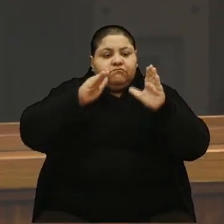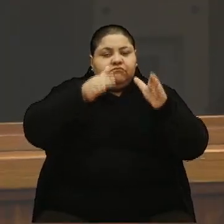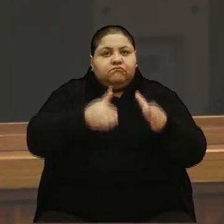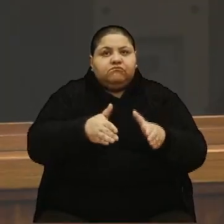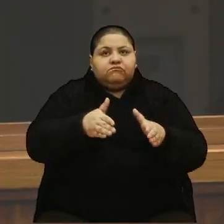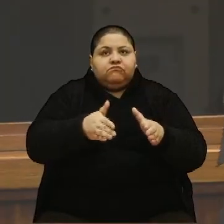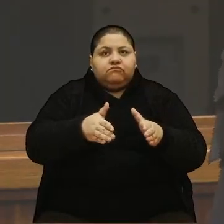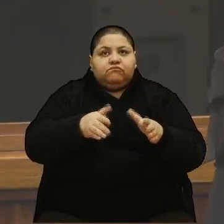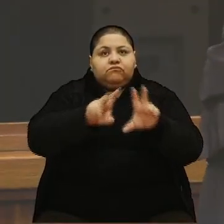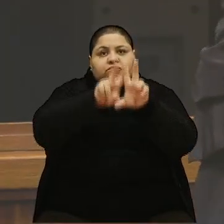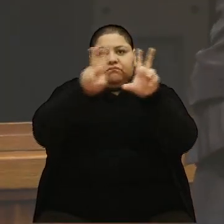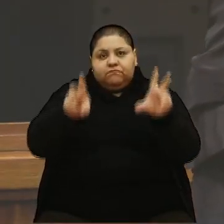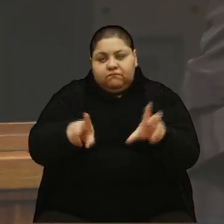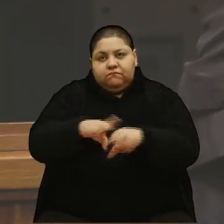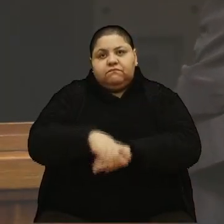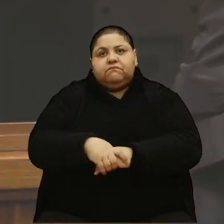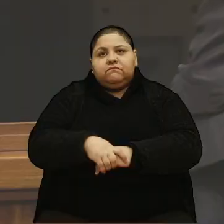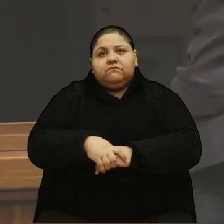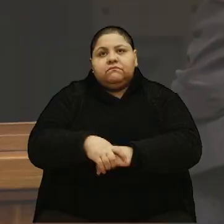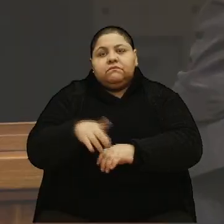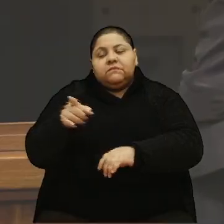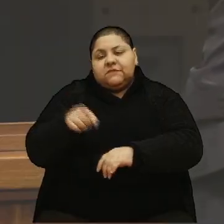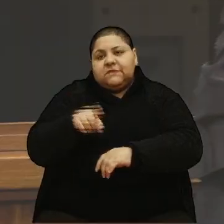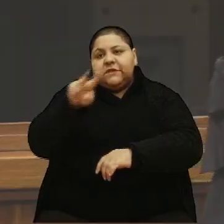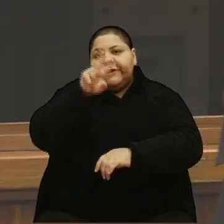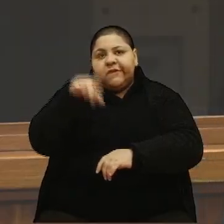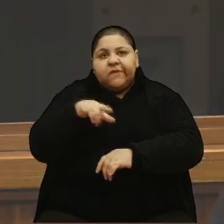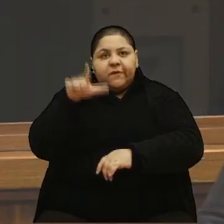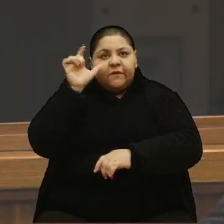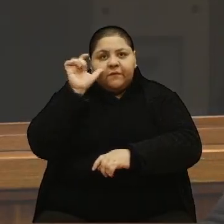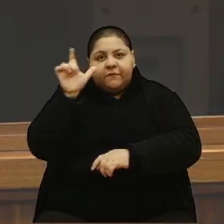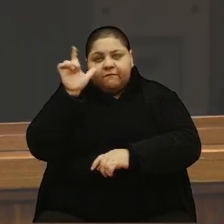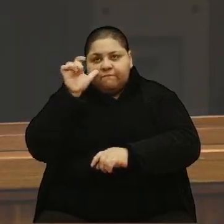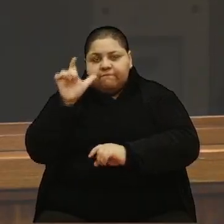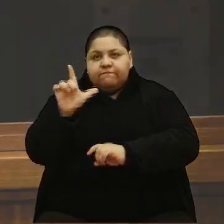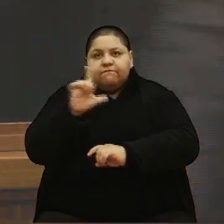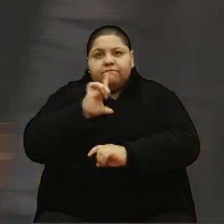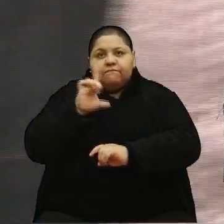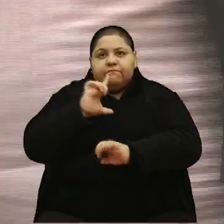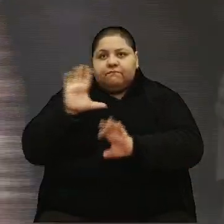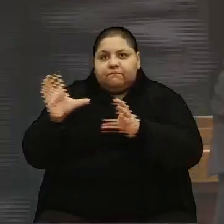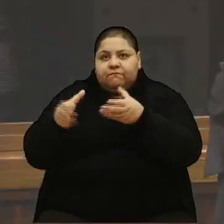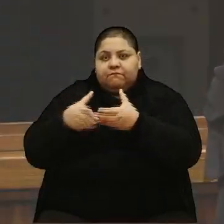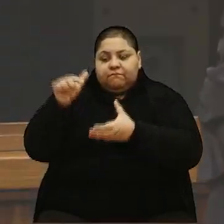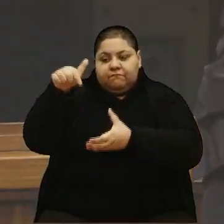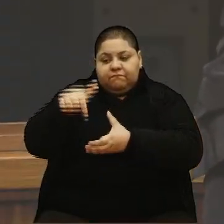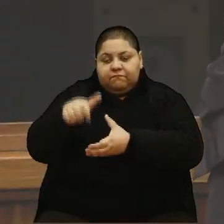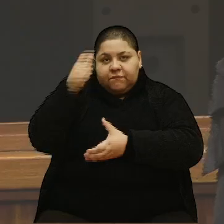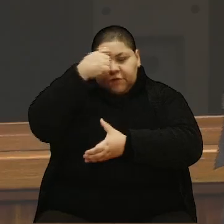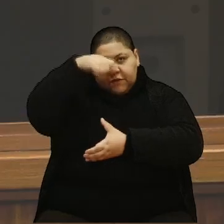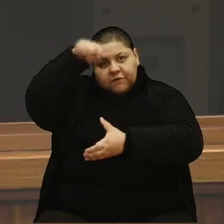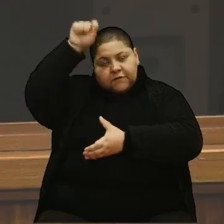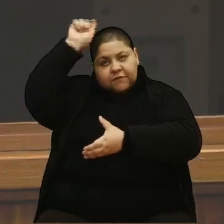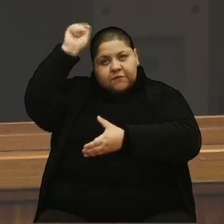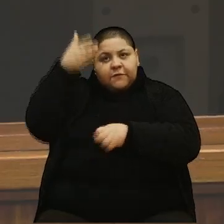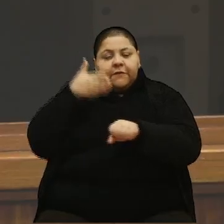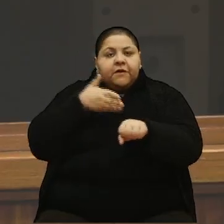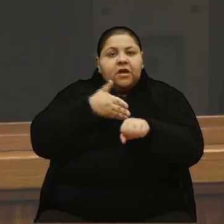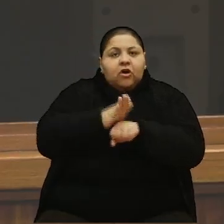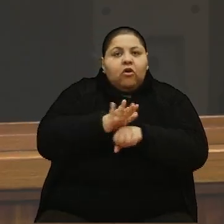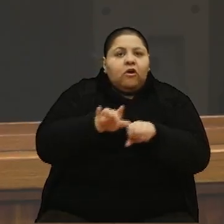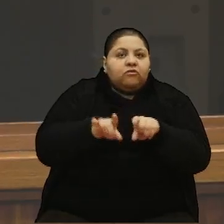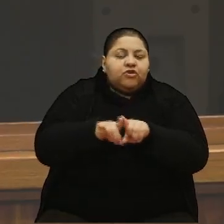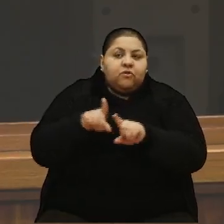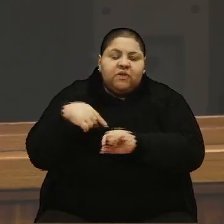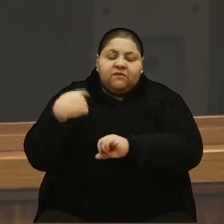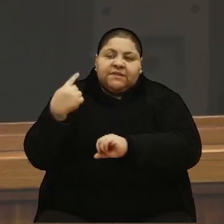o assunto. Então, é um assunto bem interessante, terá turmas aqui da UX que virão participar. Eu convido